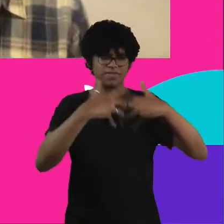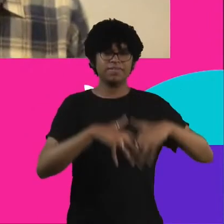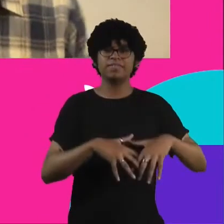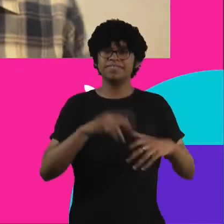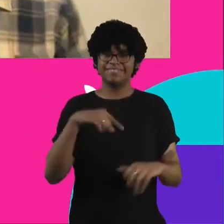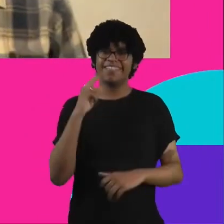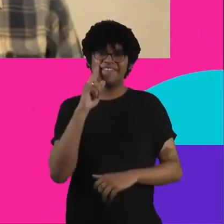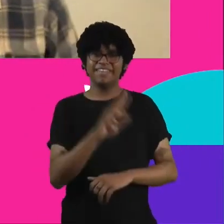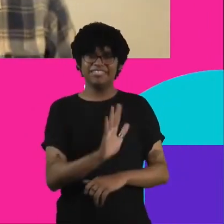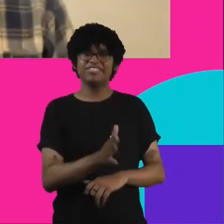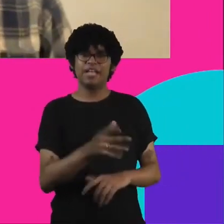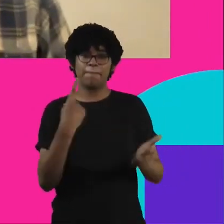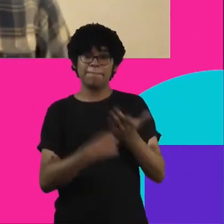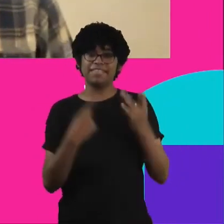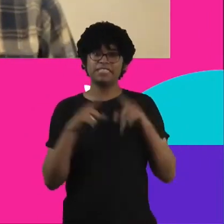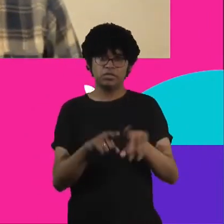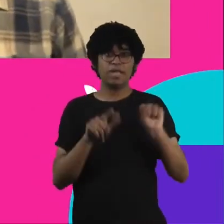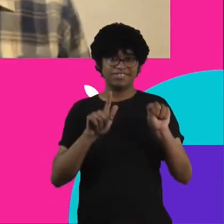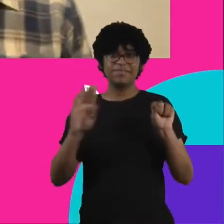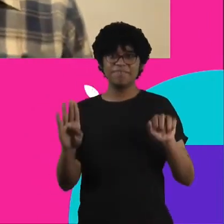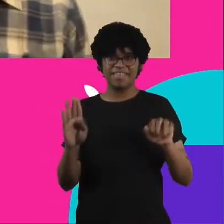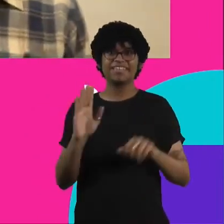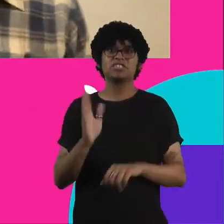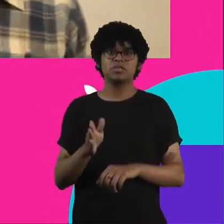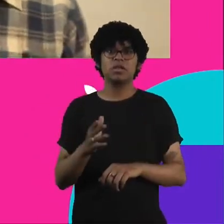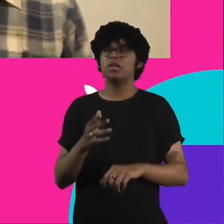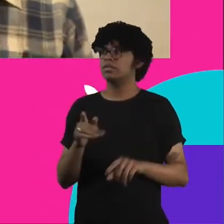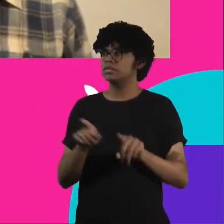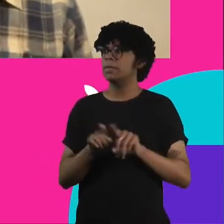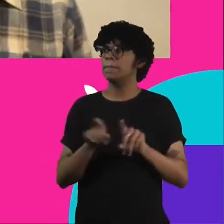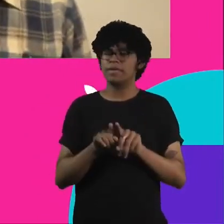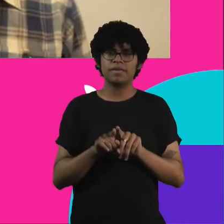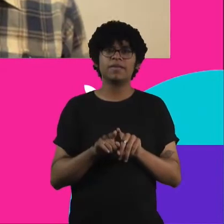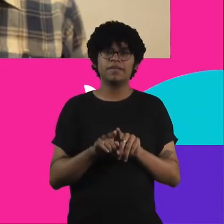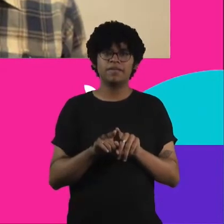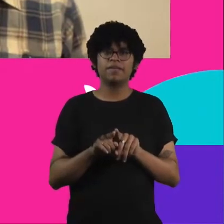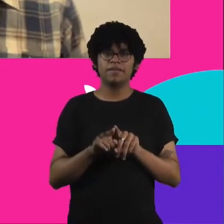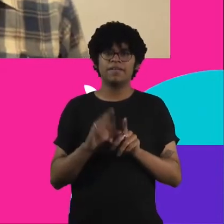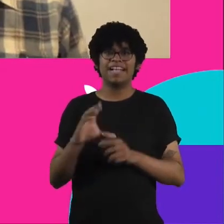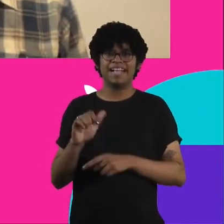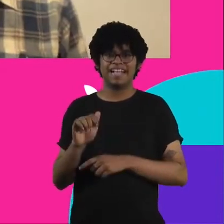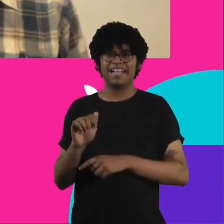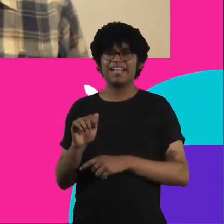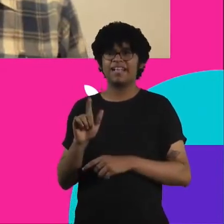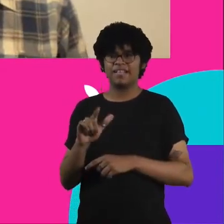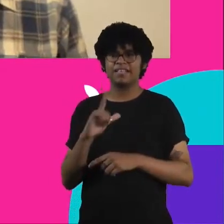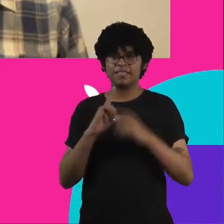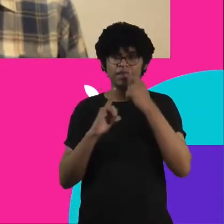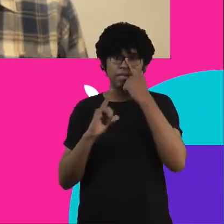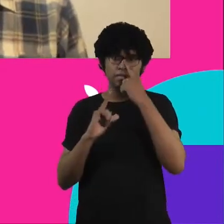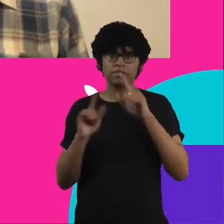que tem muita coisa por aí com as quais podemos nos envolver. Tem um vídeo aqui sobre os fellows no Show So Good